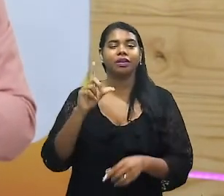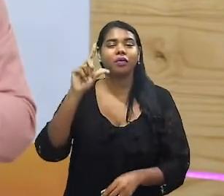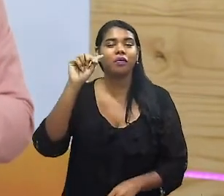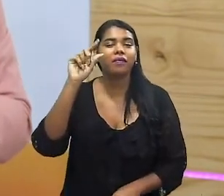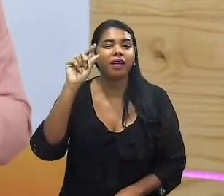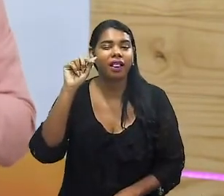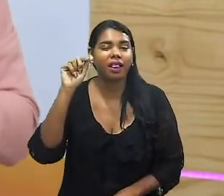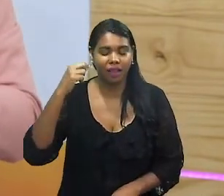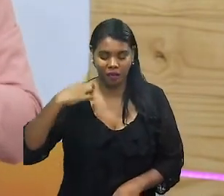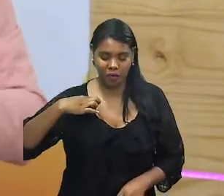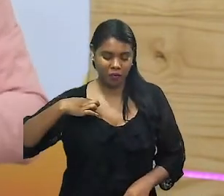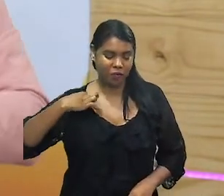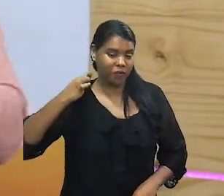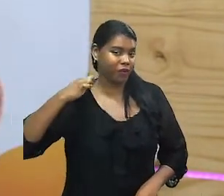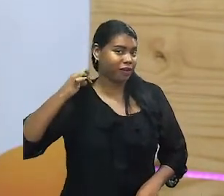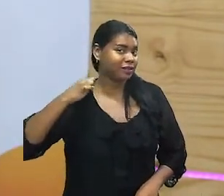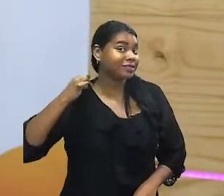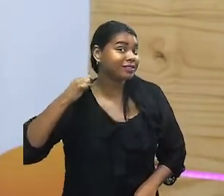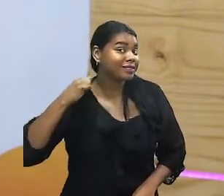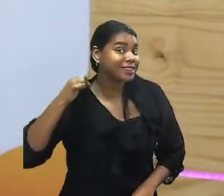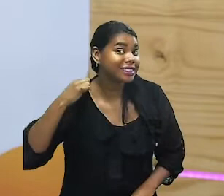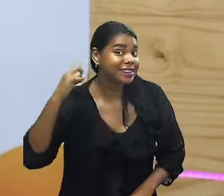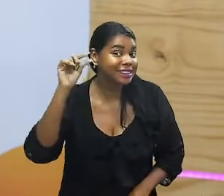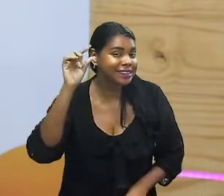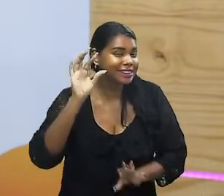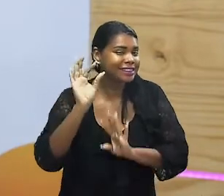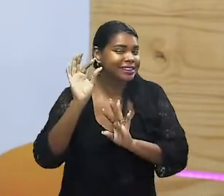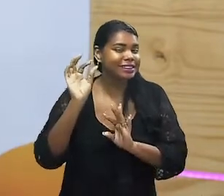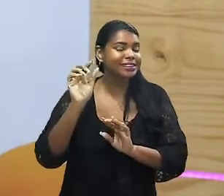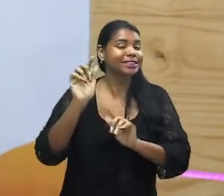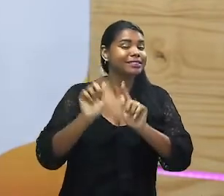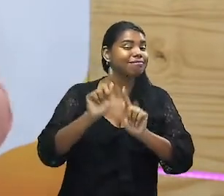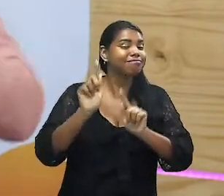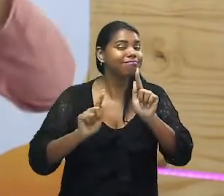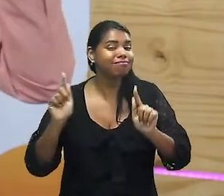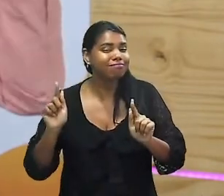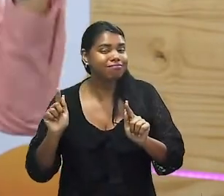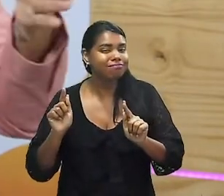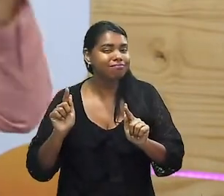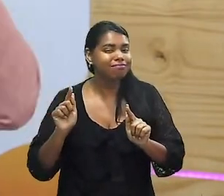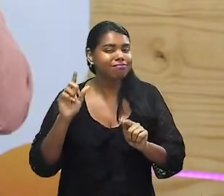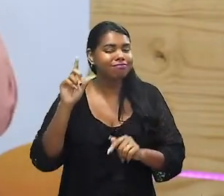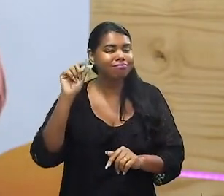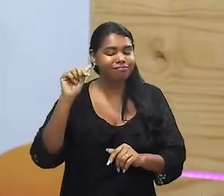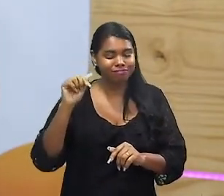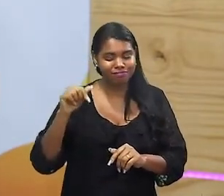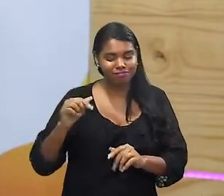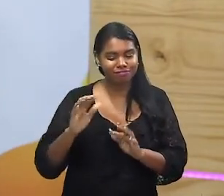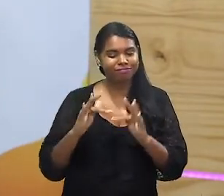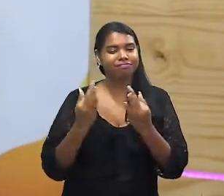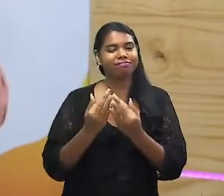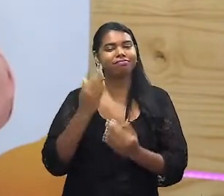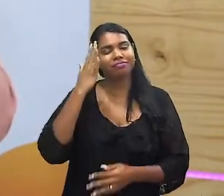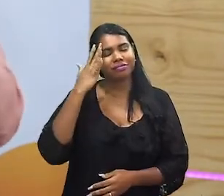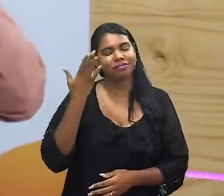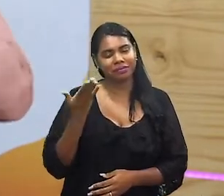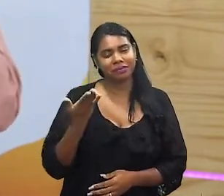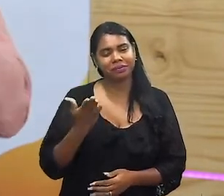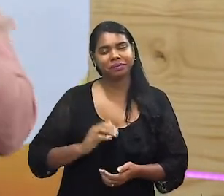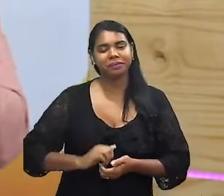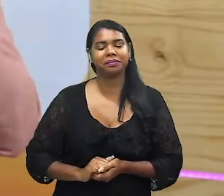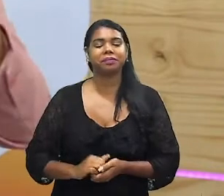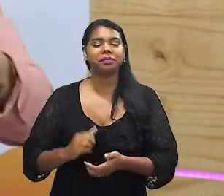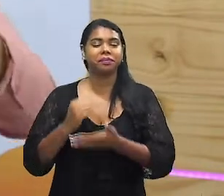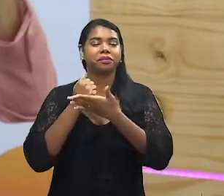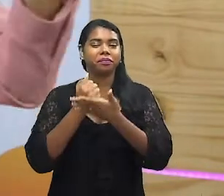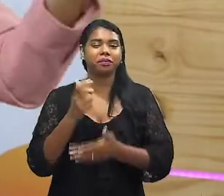da camisa. Será que vai caber no nosso orçamento? Então, todos esses são critérios que vão ajudar a